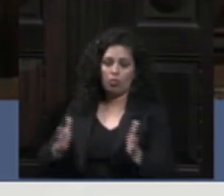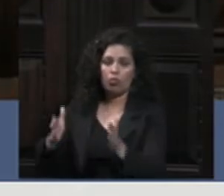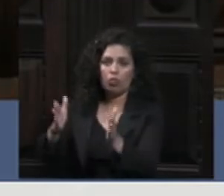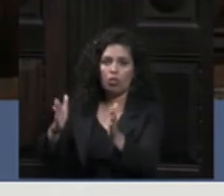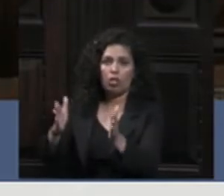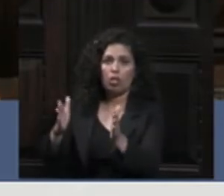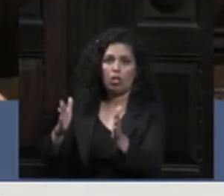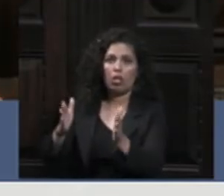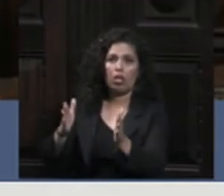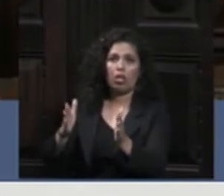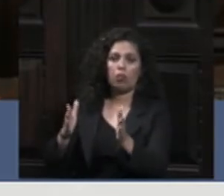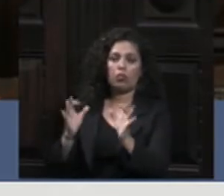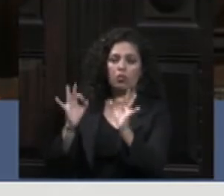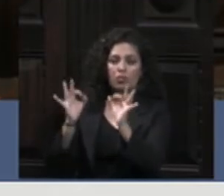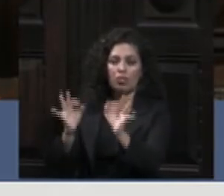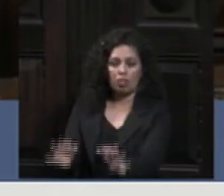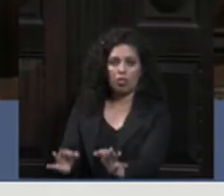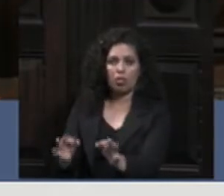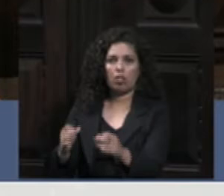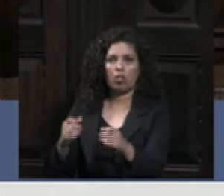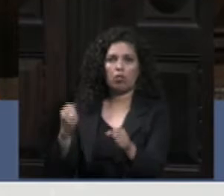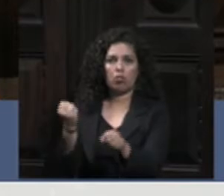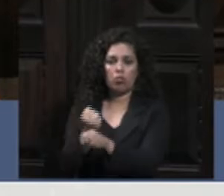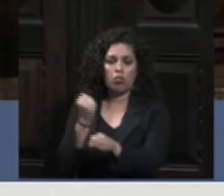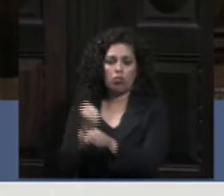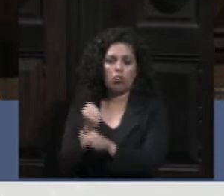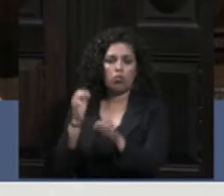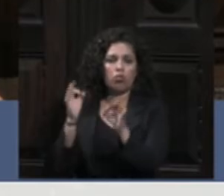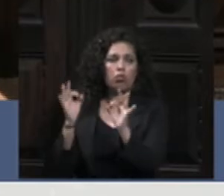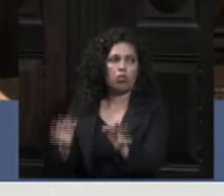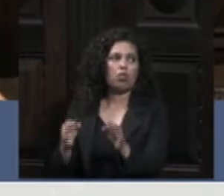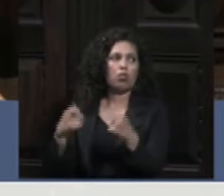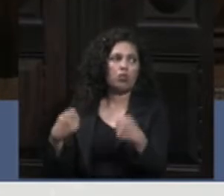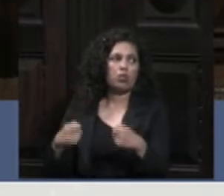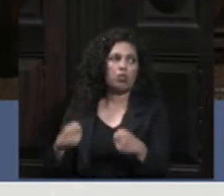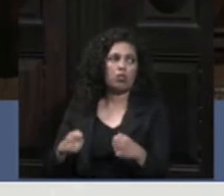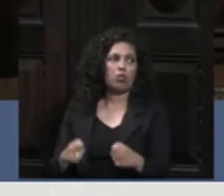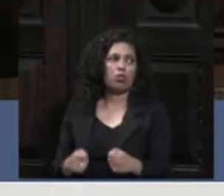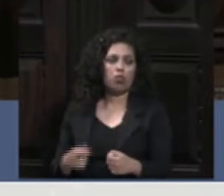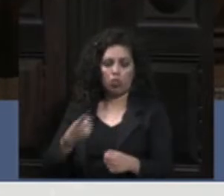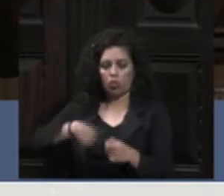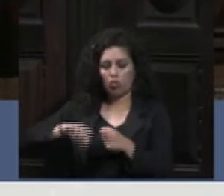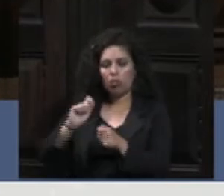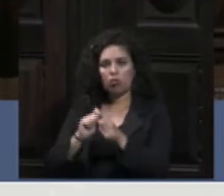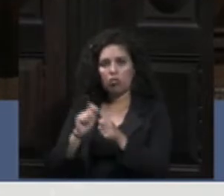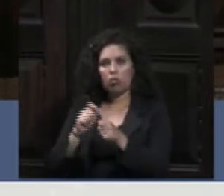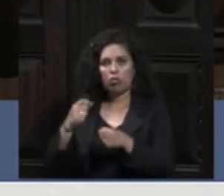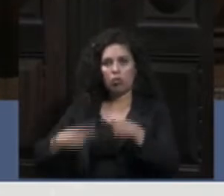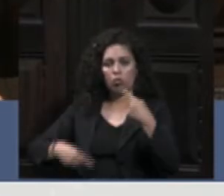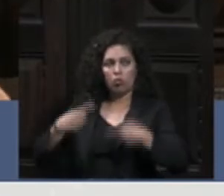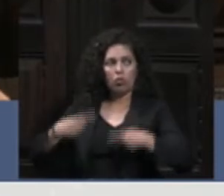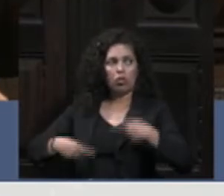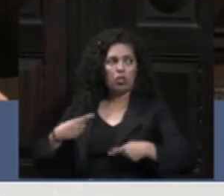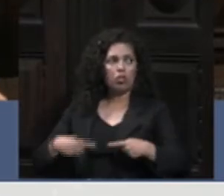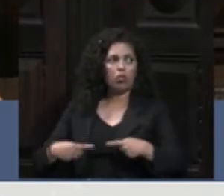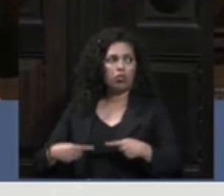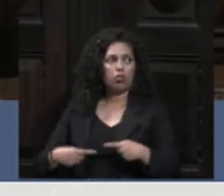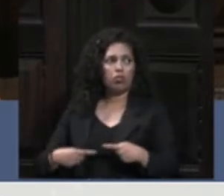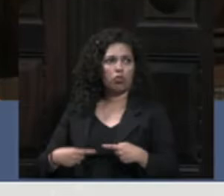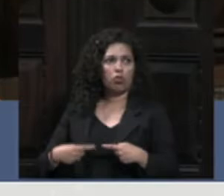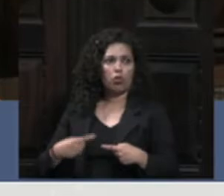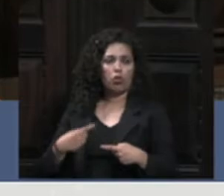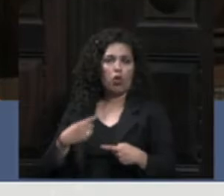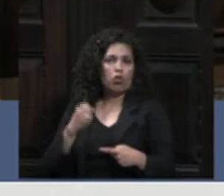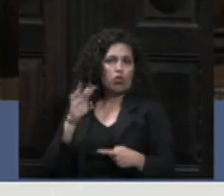ser refletido e construído, porque nós estamos fazendo política não somente para o